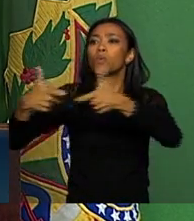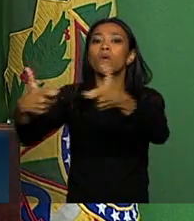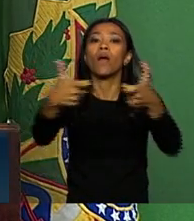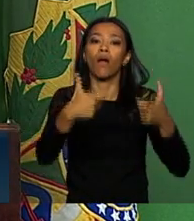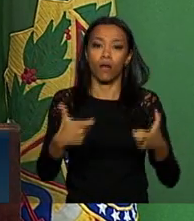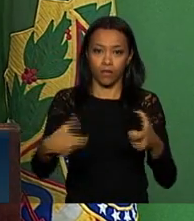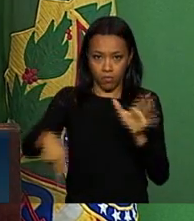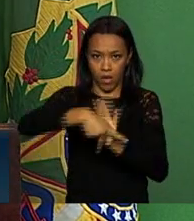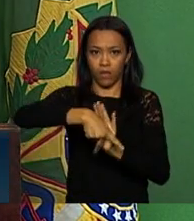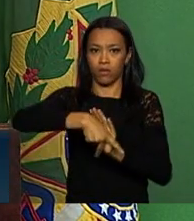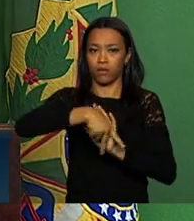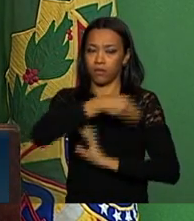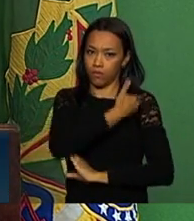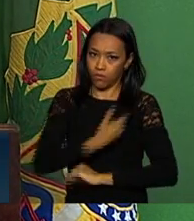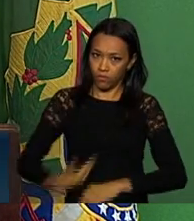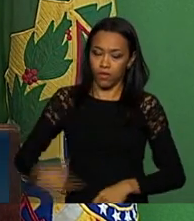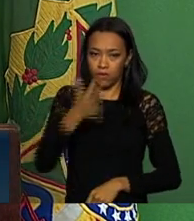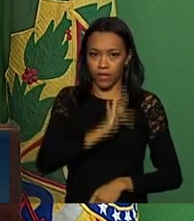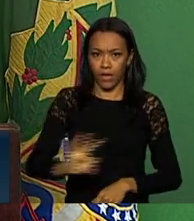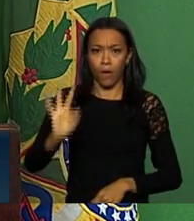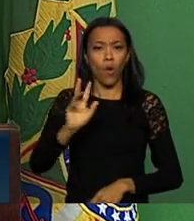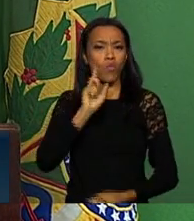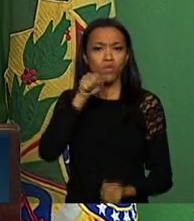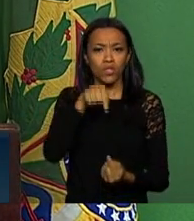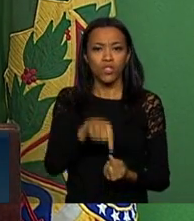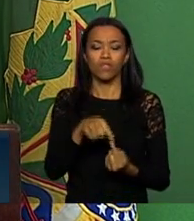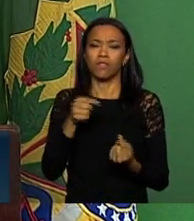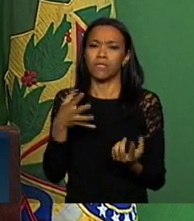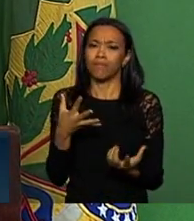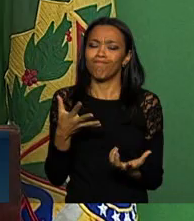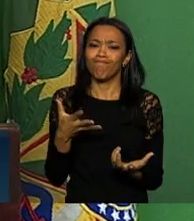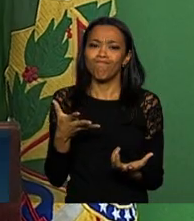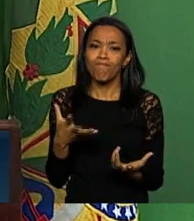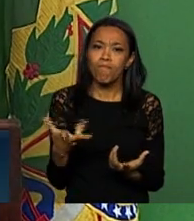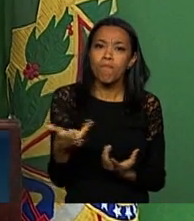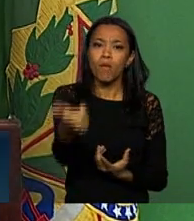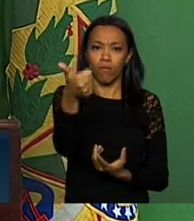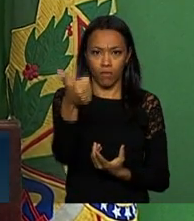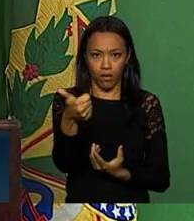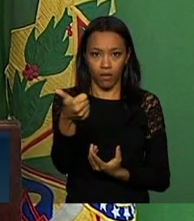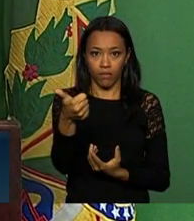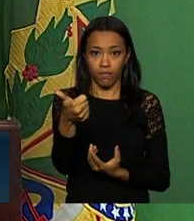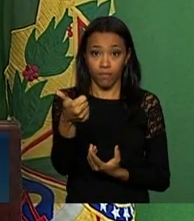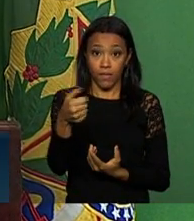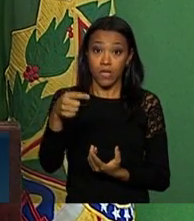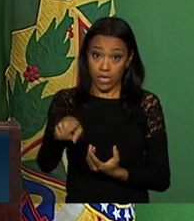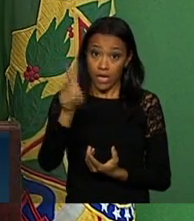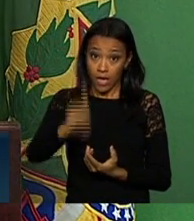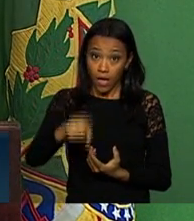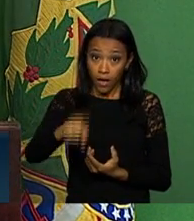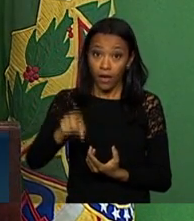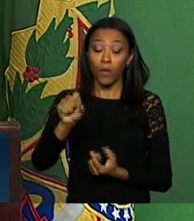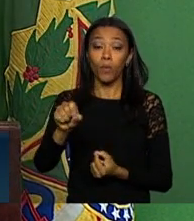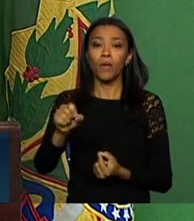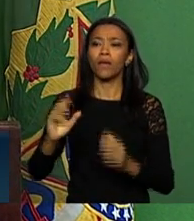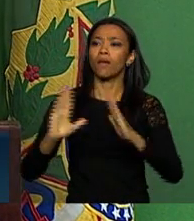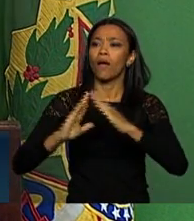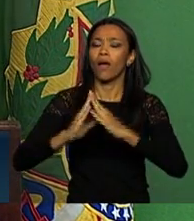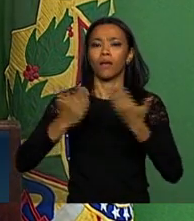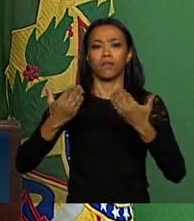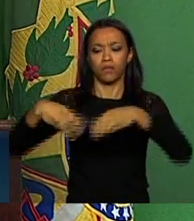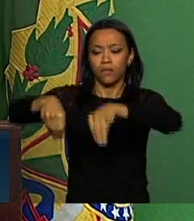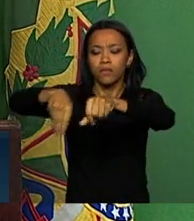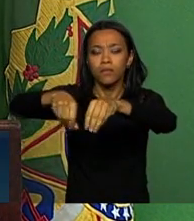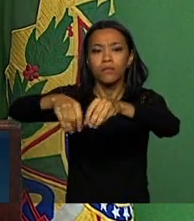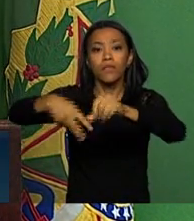buscando tornar mais eficiente aqueles que são osó de propriedade